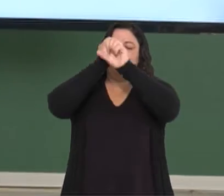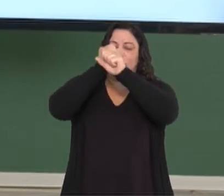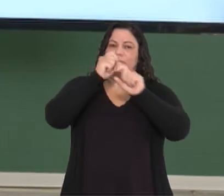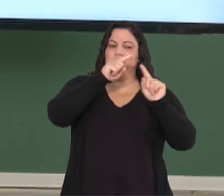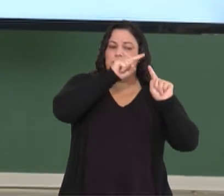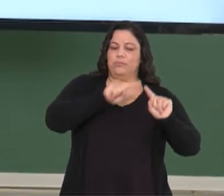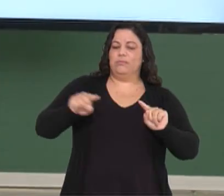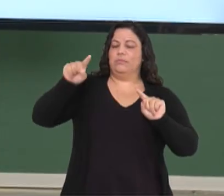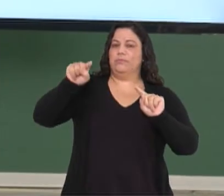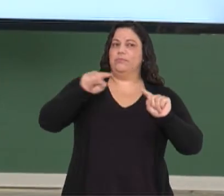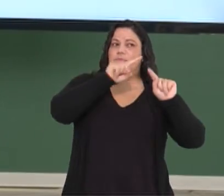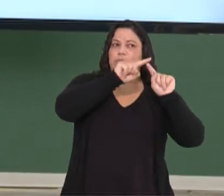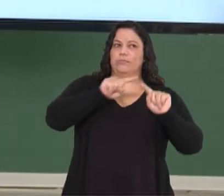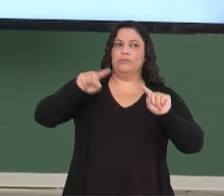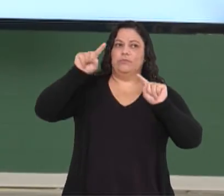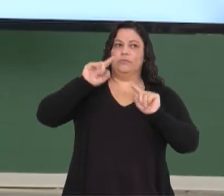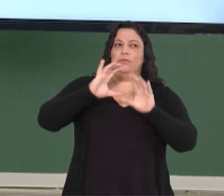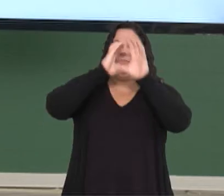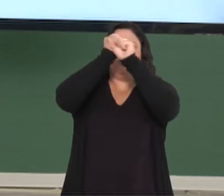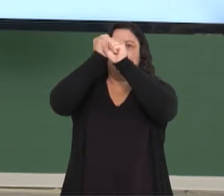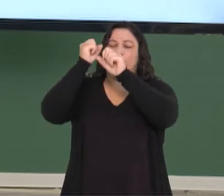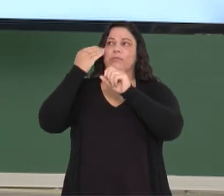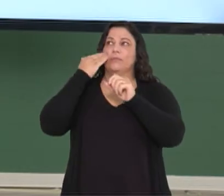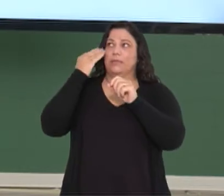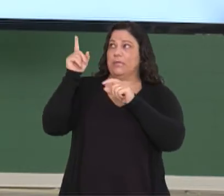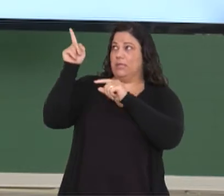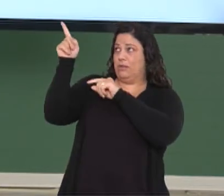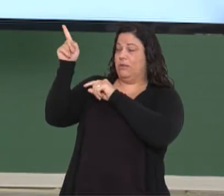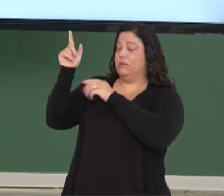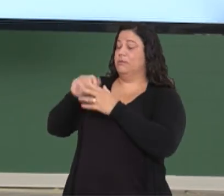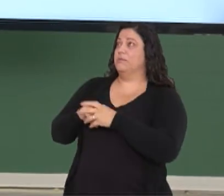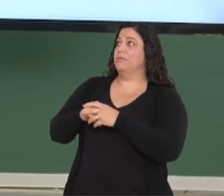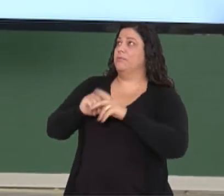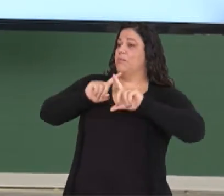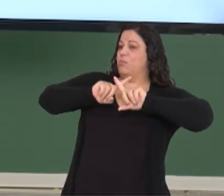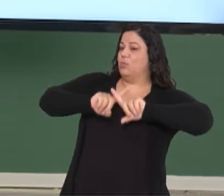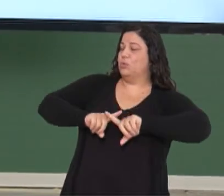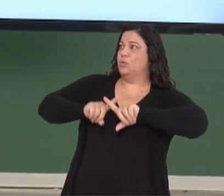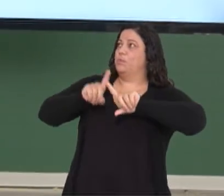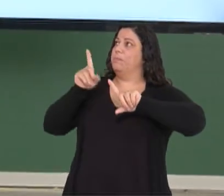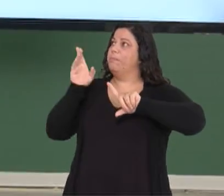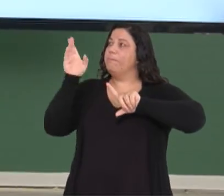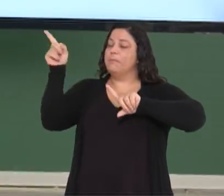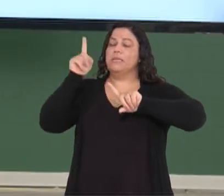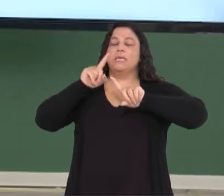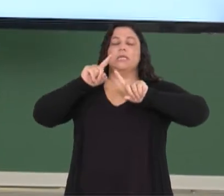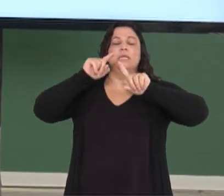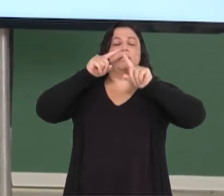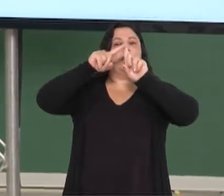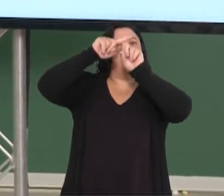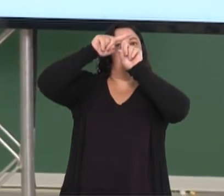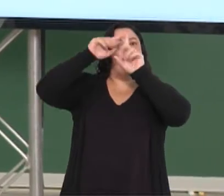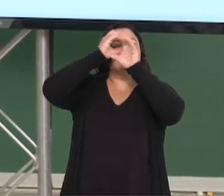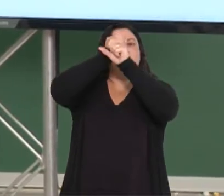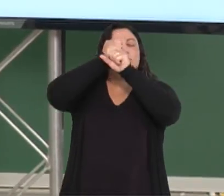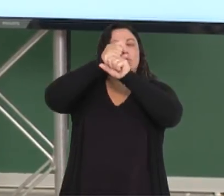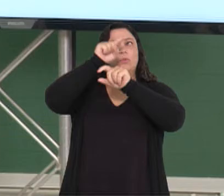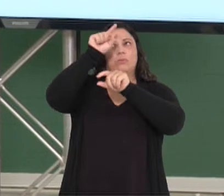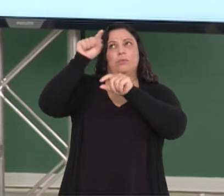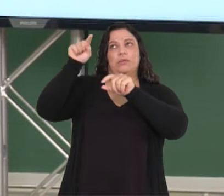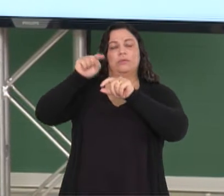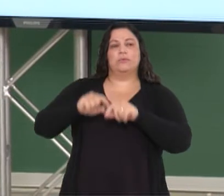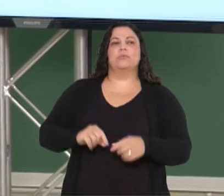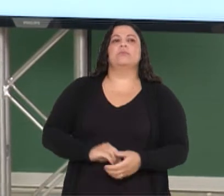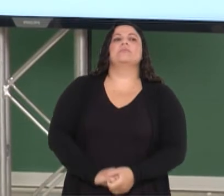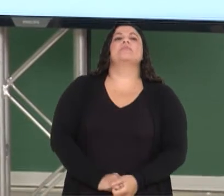Com isso, você fez uma construção aqui, que vocês vão perceber que está pronta a tua estrutura do polinômio.